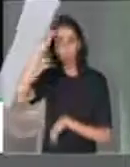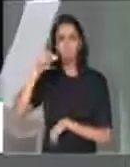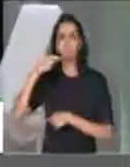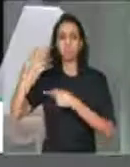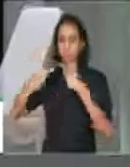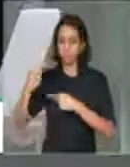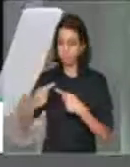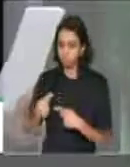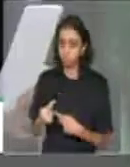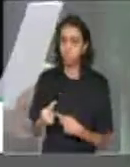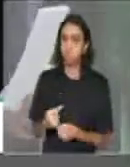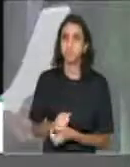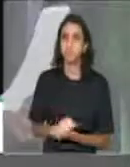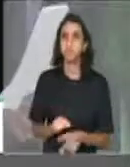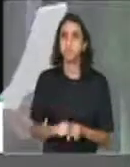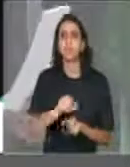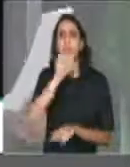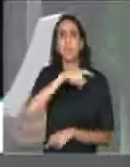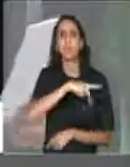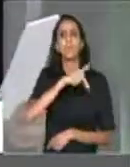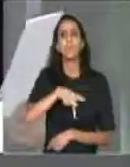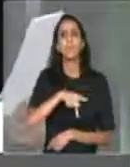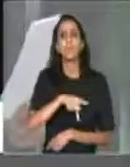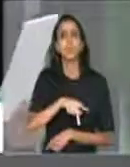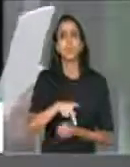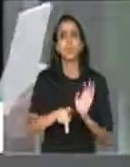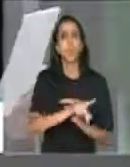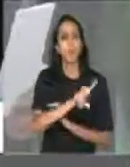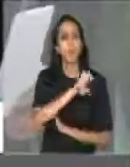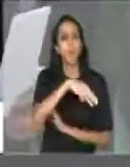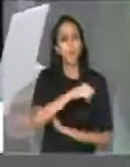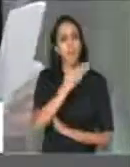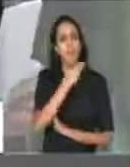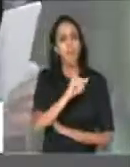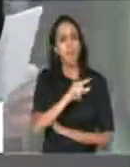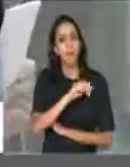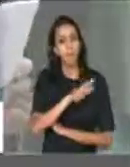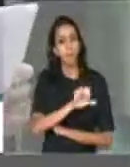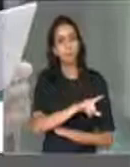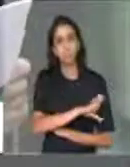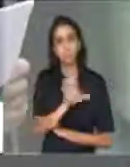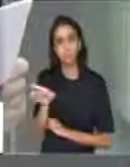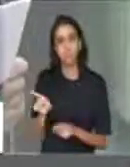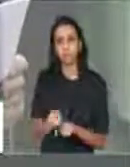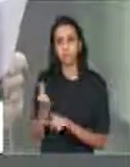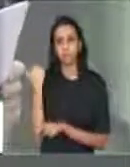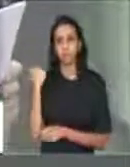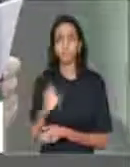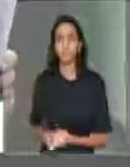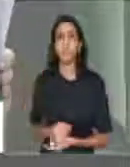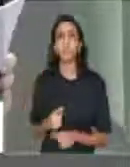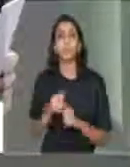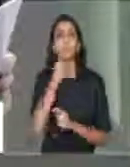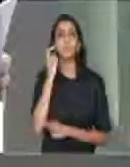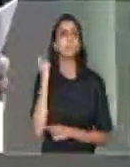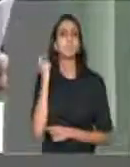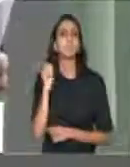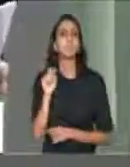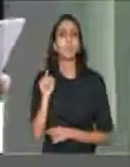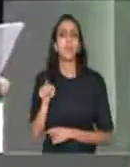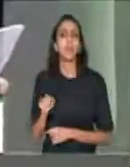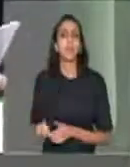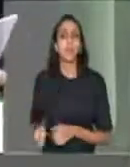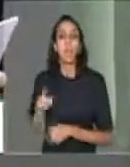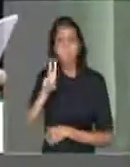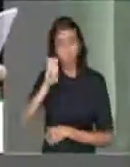debate com a presença do professor visitante da UEMA, Alfredo Wagner. Eu faço referência porque, recentemente, foi criado